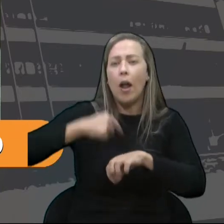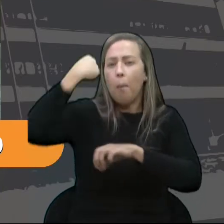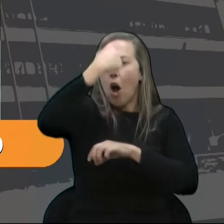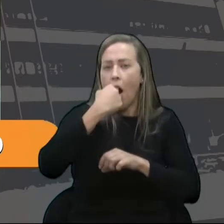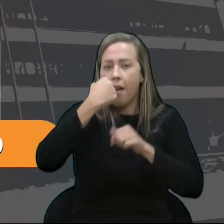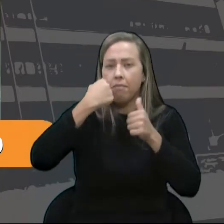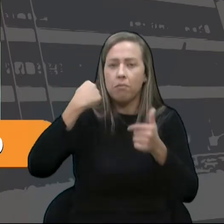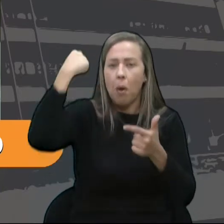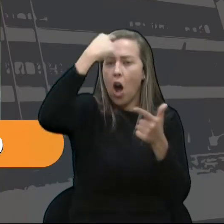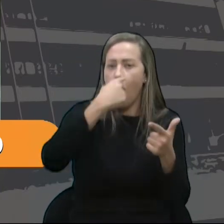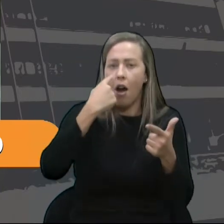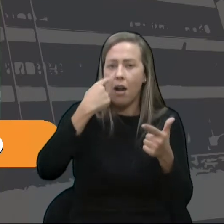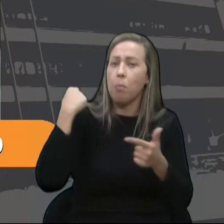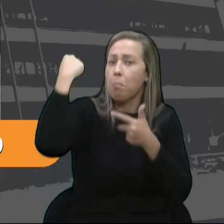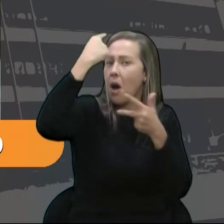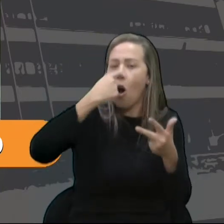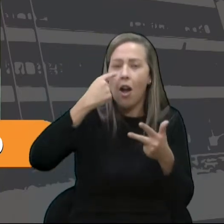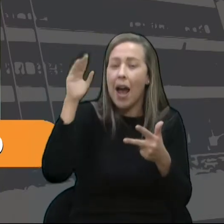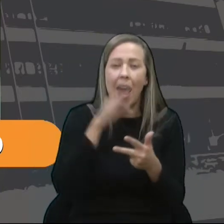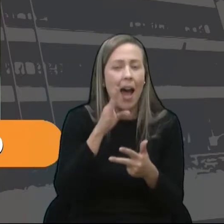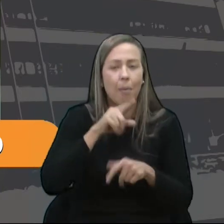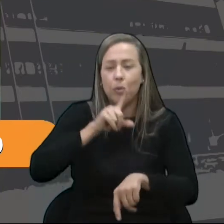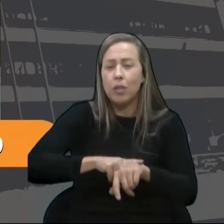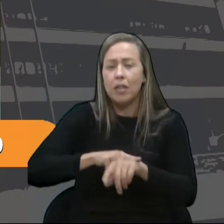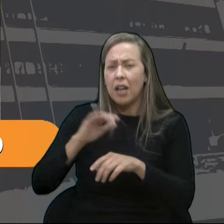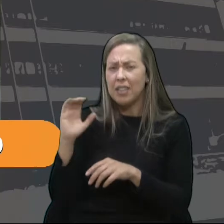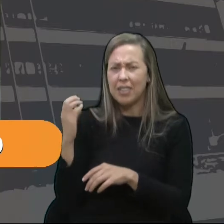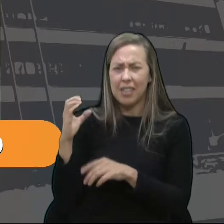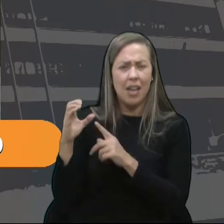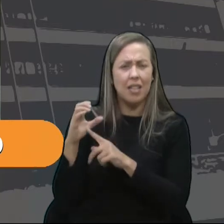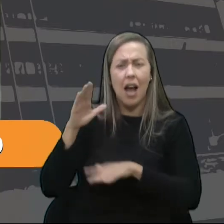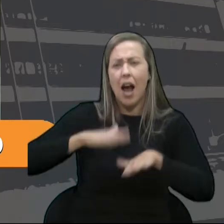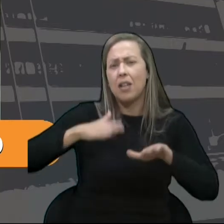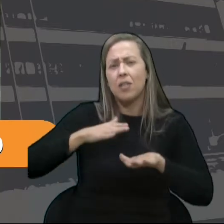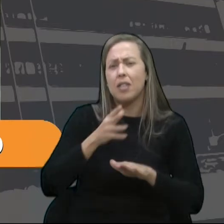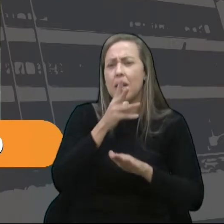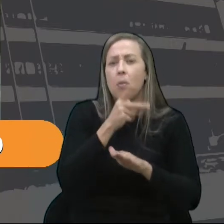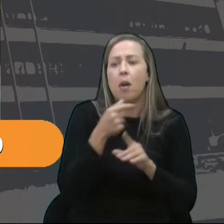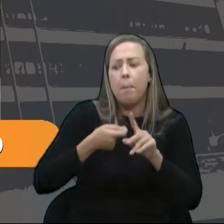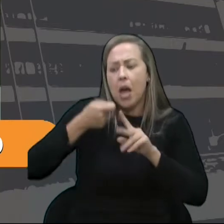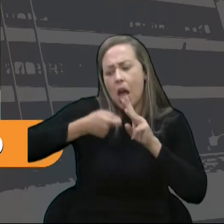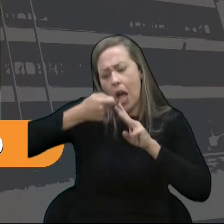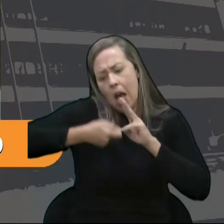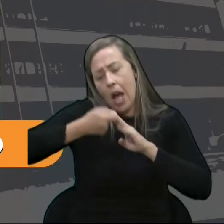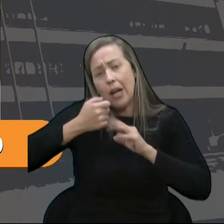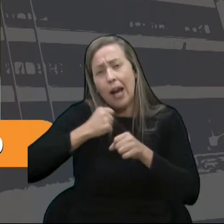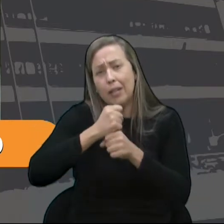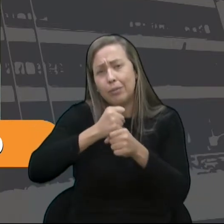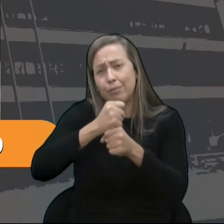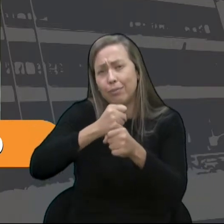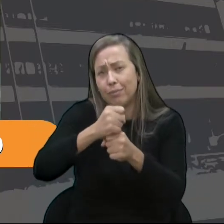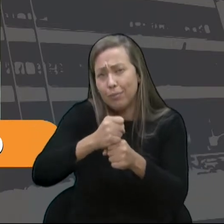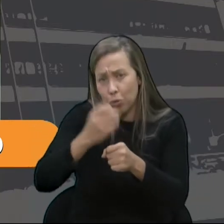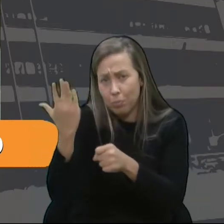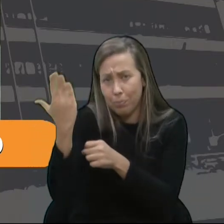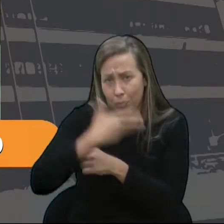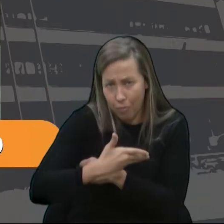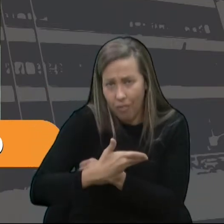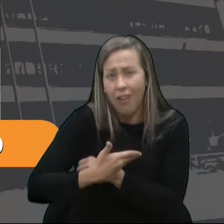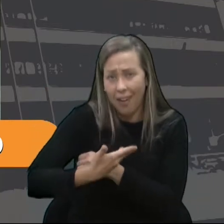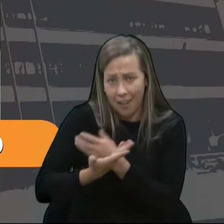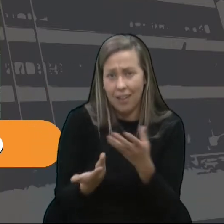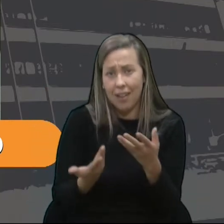está no jornalismo online. O tempo da ciência é, às vezes, o tempo de meses, ou talvez até de anos. A gente está aí